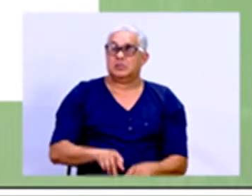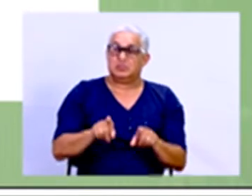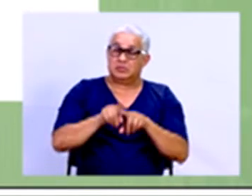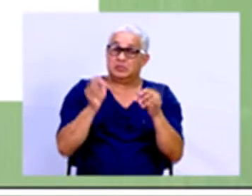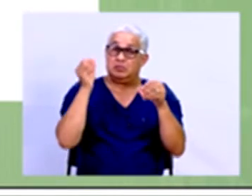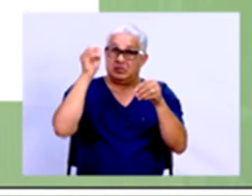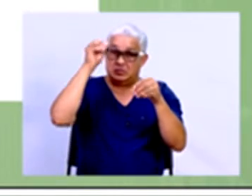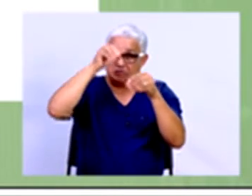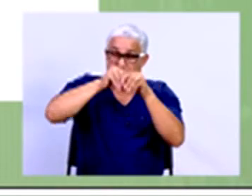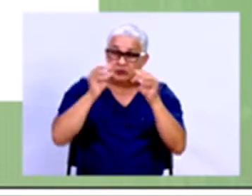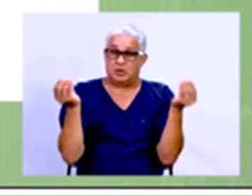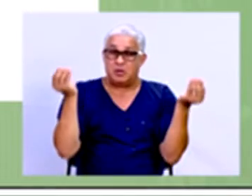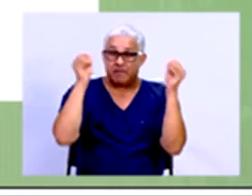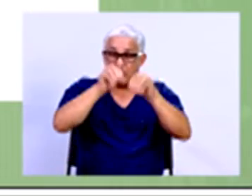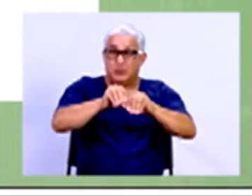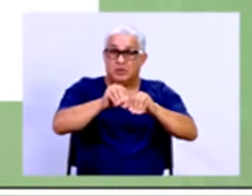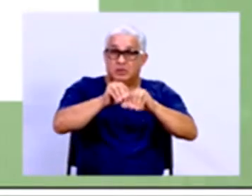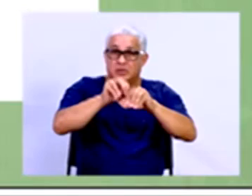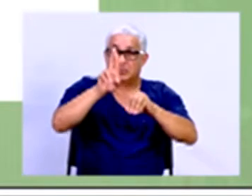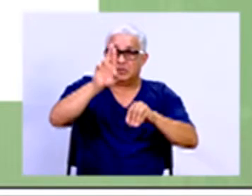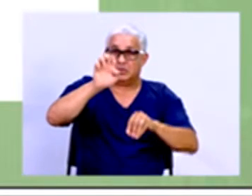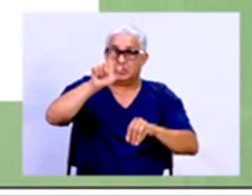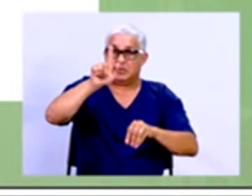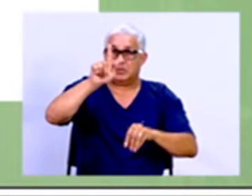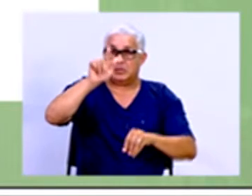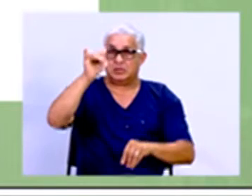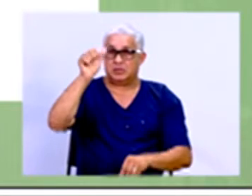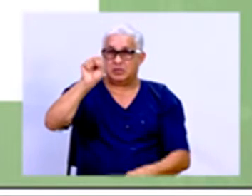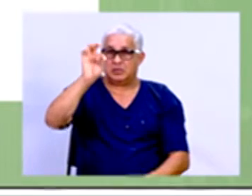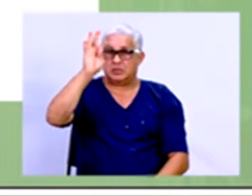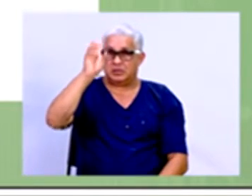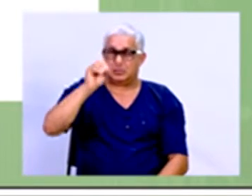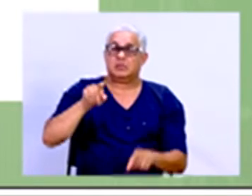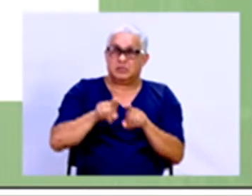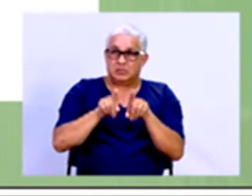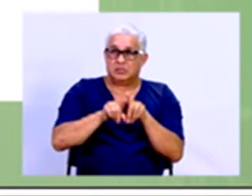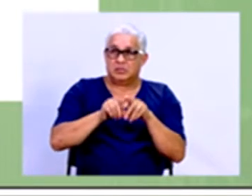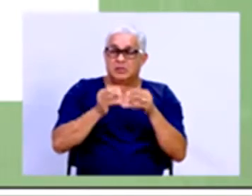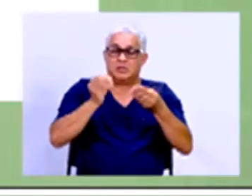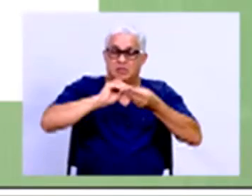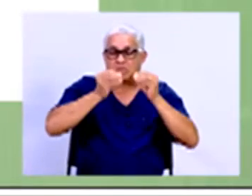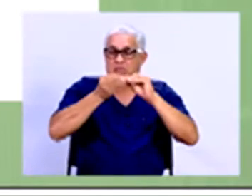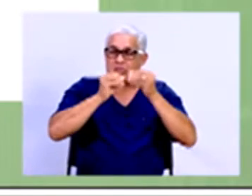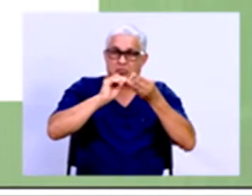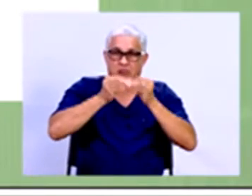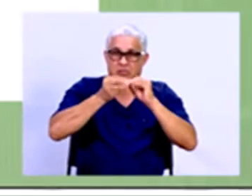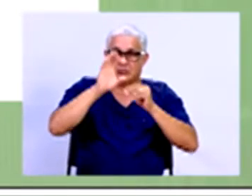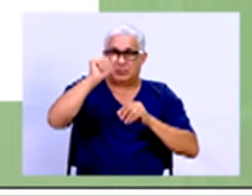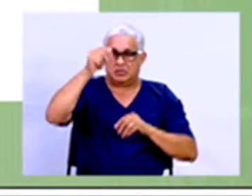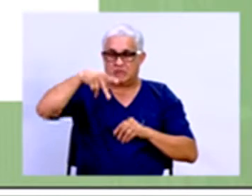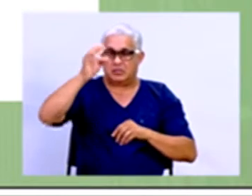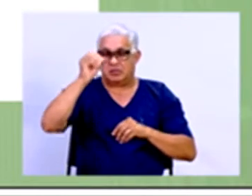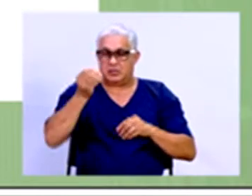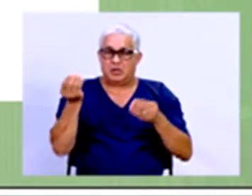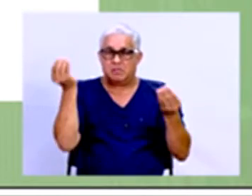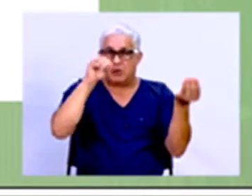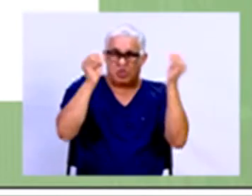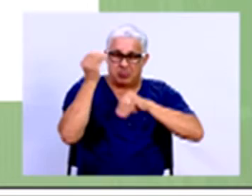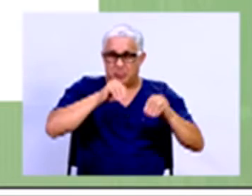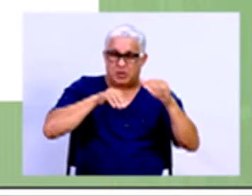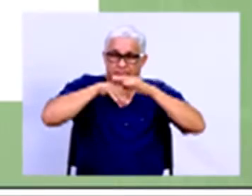registro, e através do índice do campo do meu banco de dados, eu pego as informações e armazeno